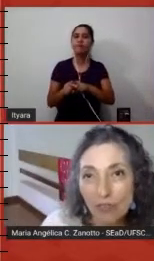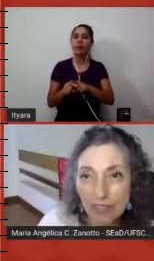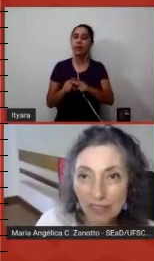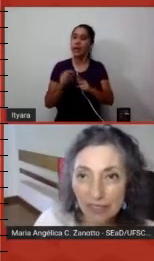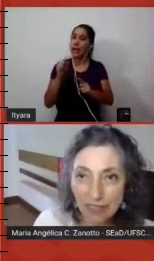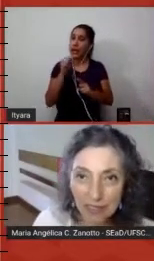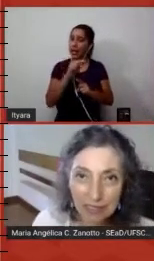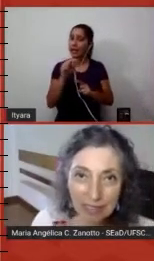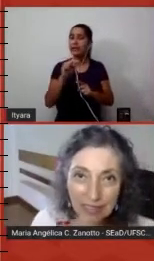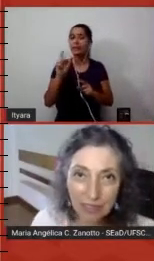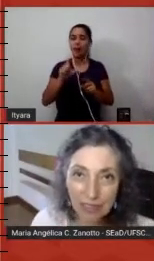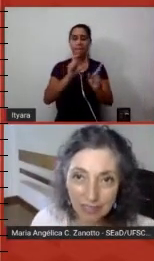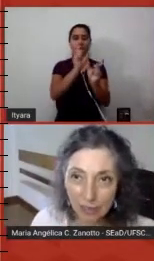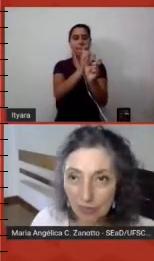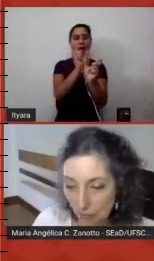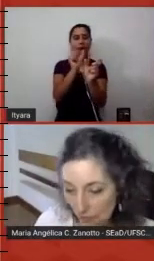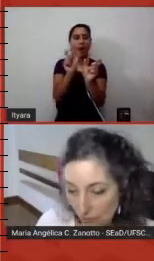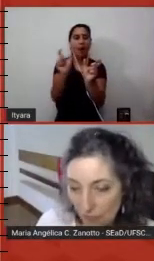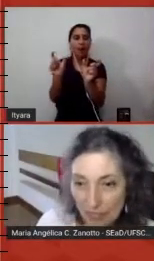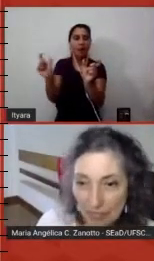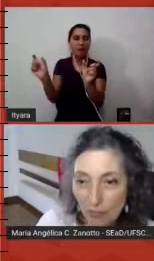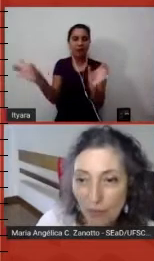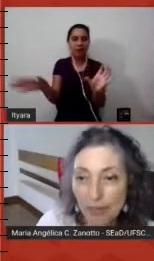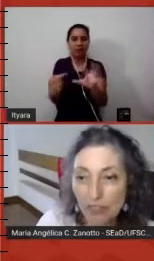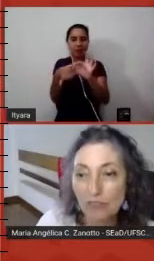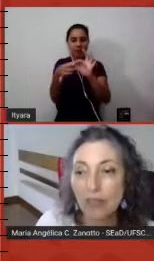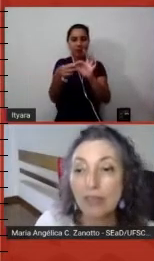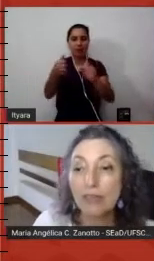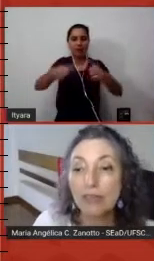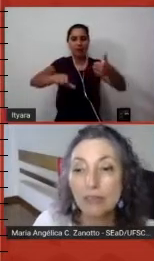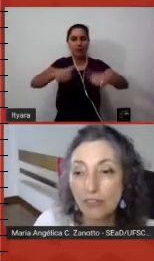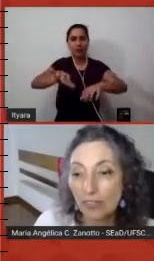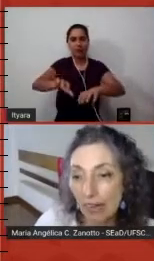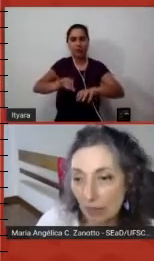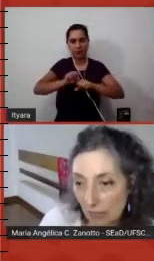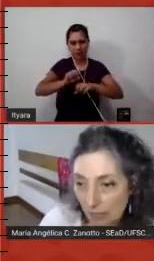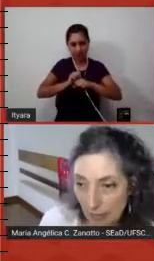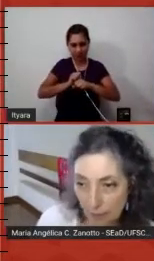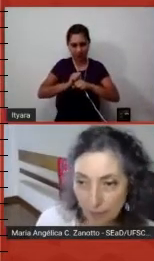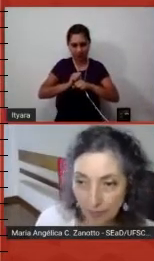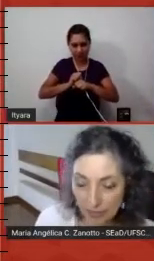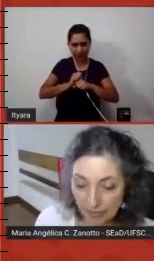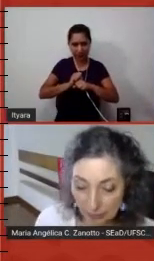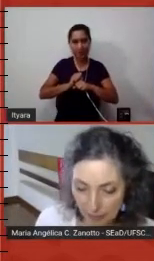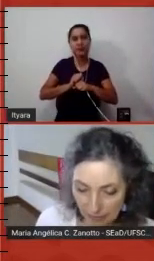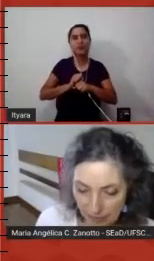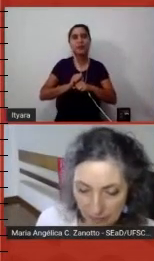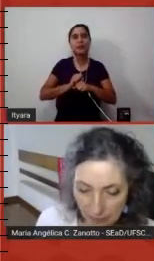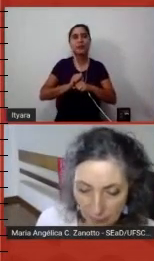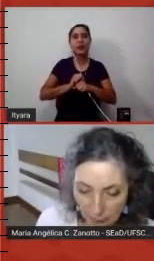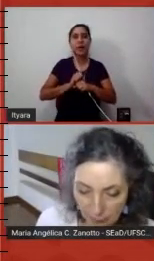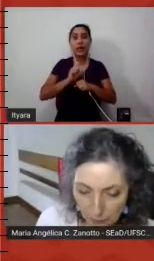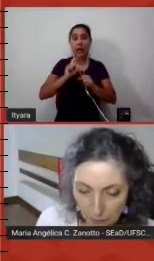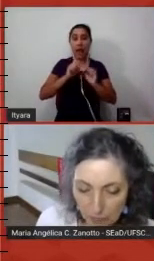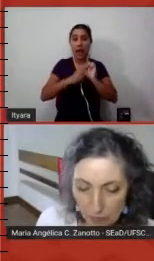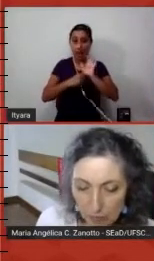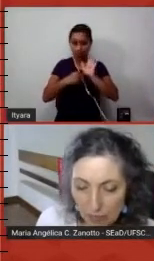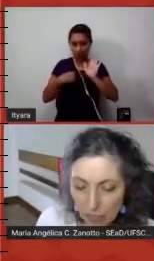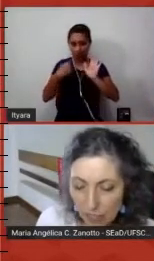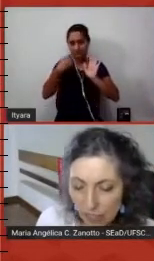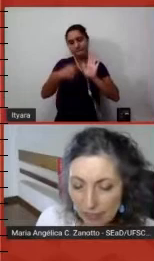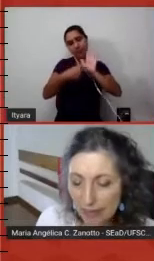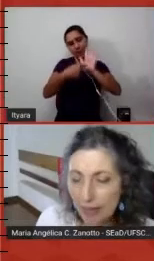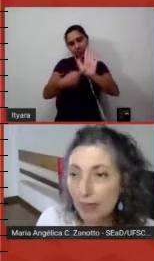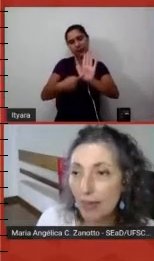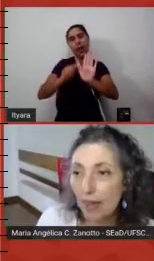estariam envolvidas dentro dessa concepção de avaliação formativa. No final dessa apresentação,